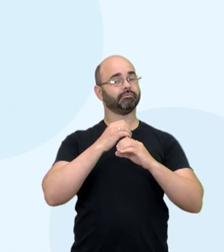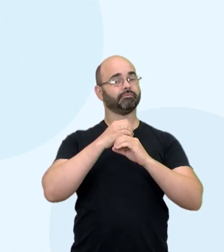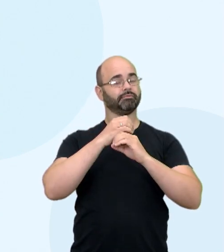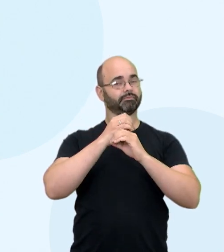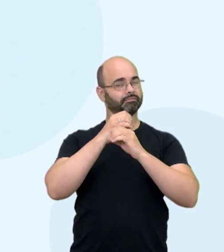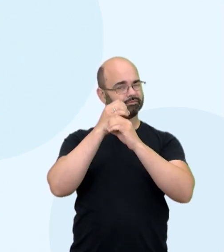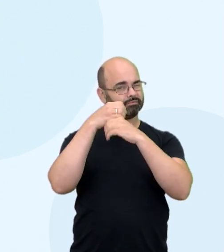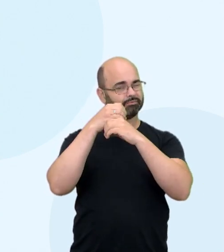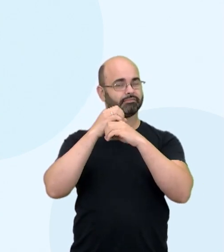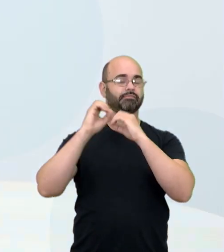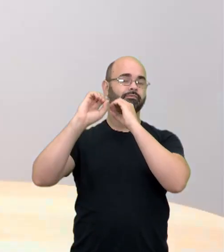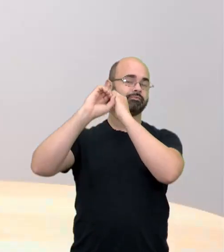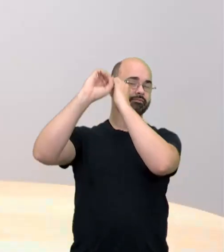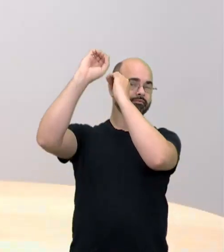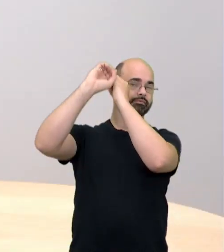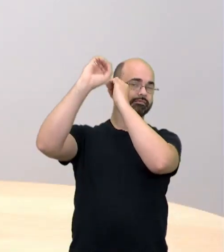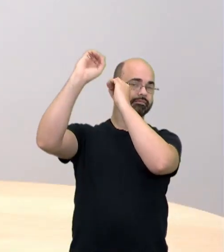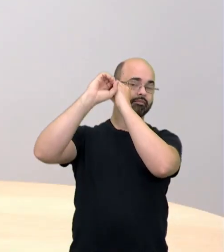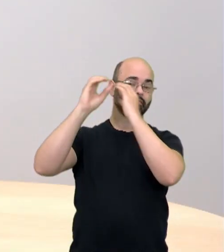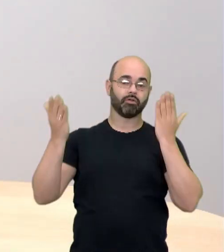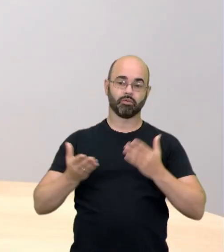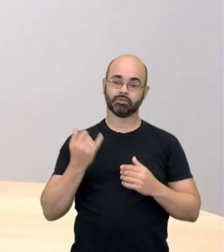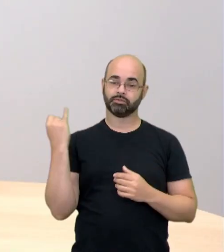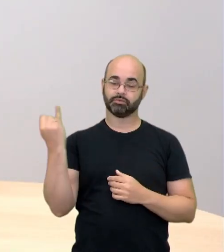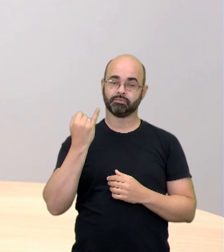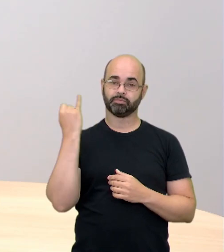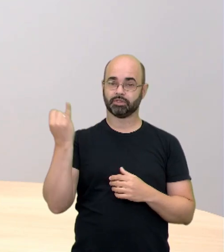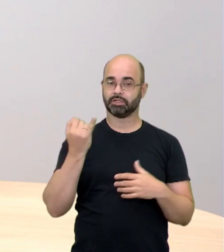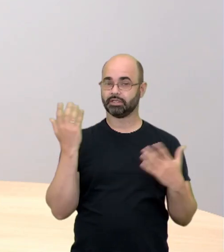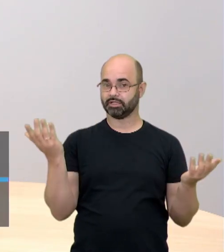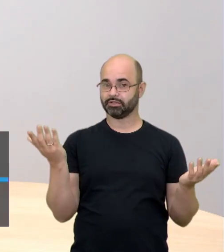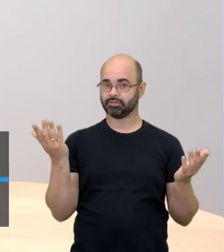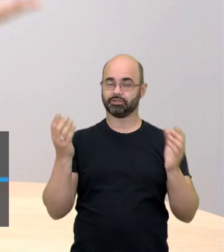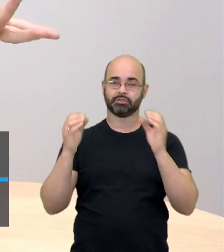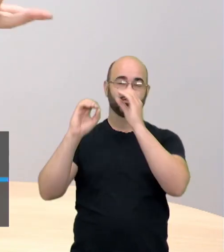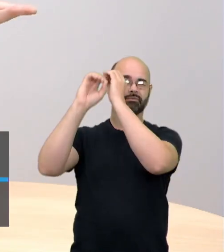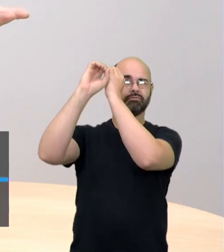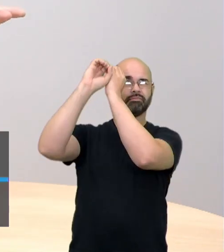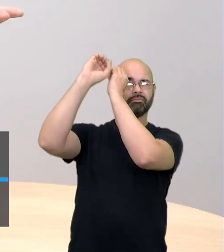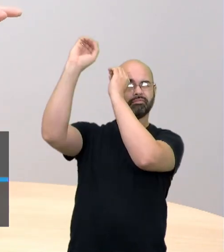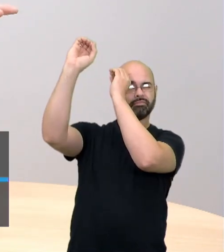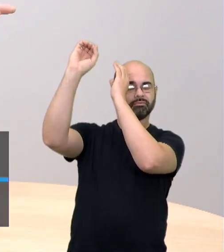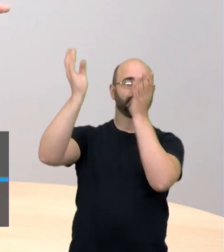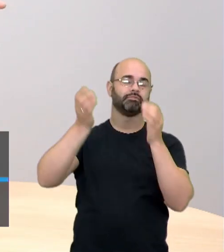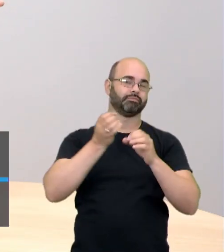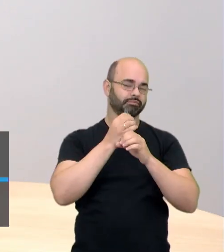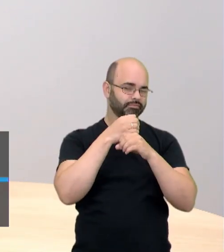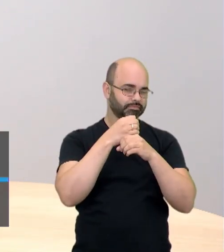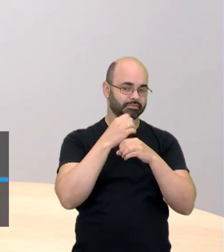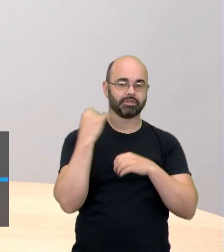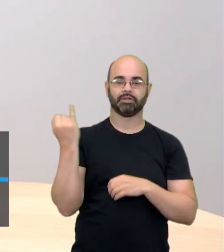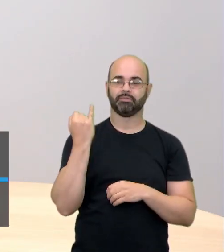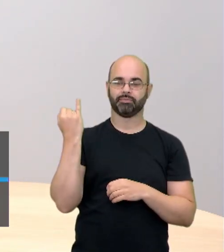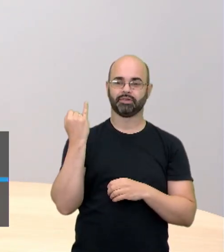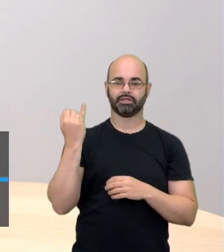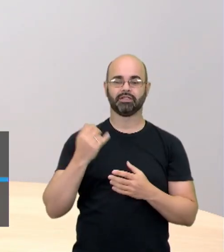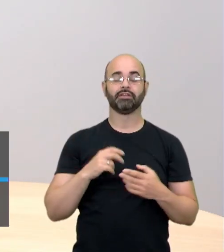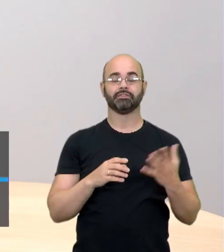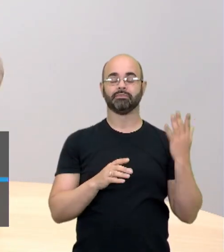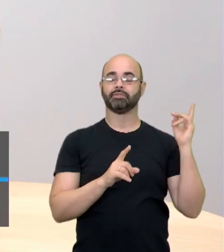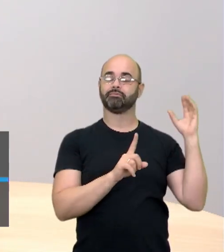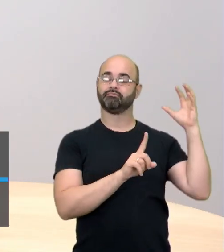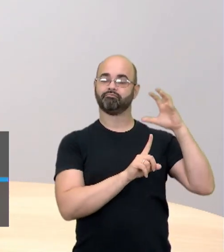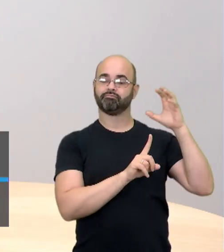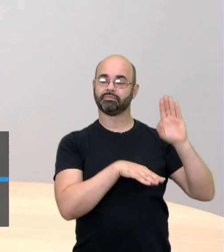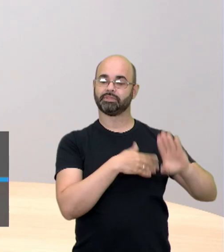instrumentos que hoje são totalmente fundamentais, cruciais para a ciência moderna e para a ciência contemporânea, né? O Bacon